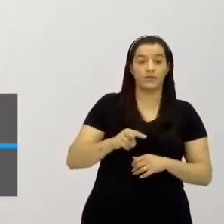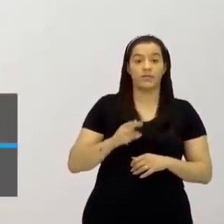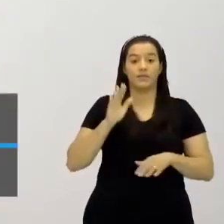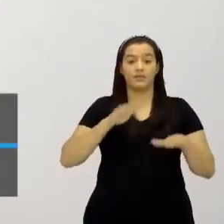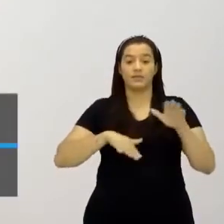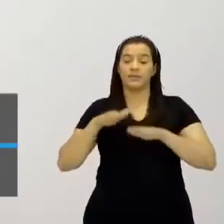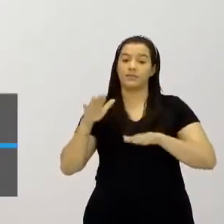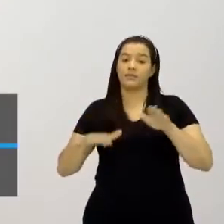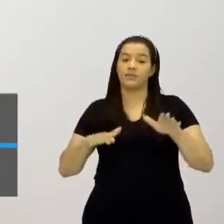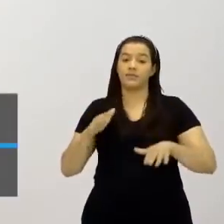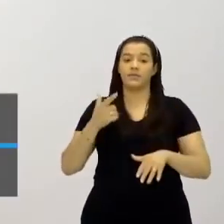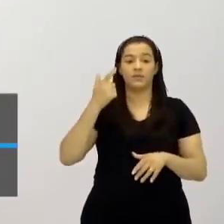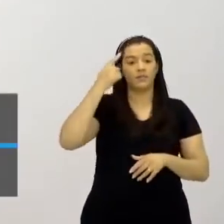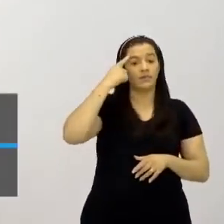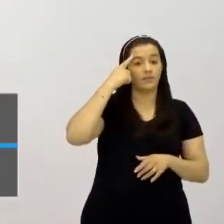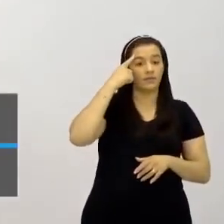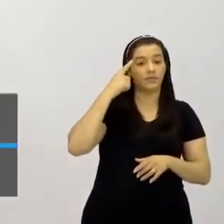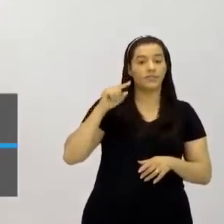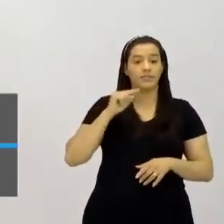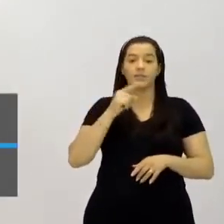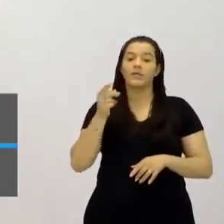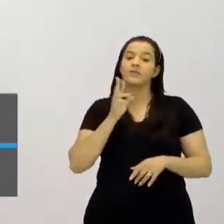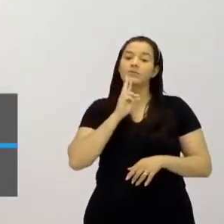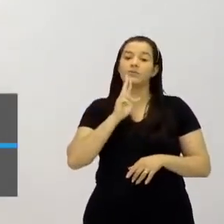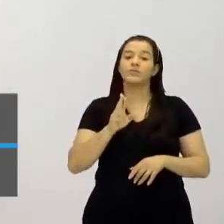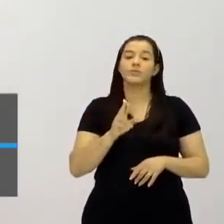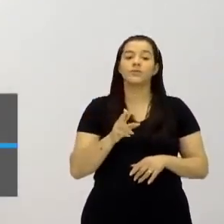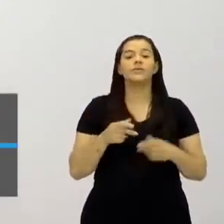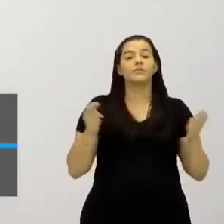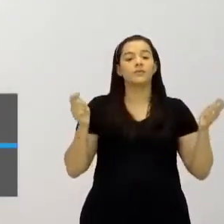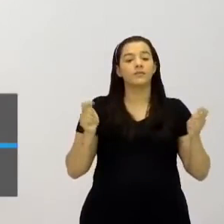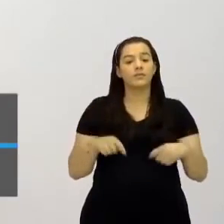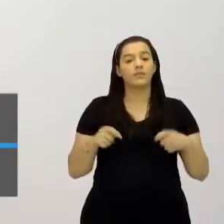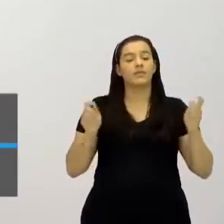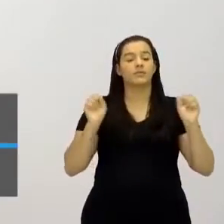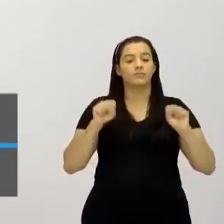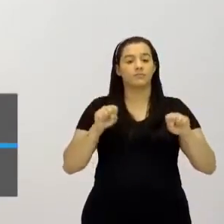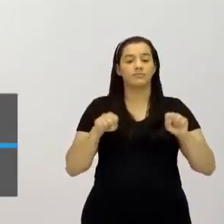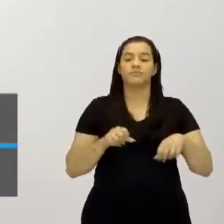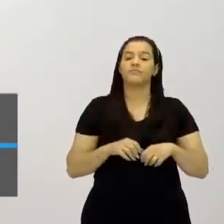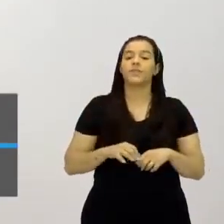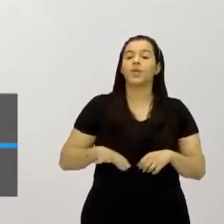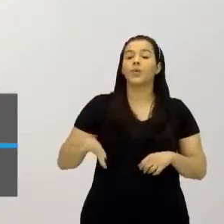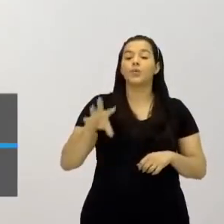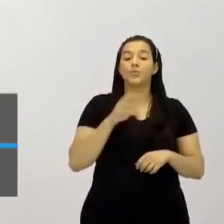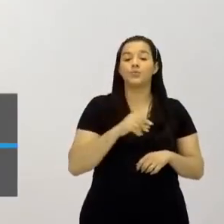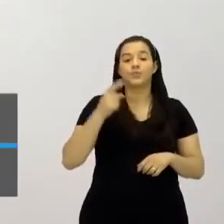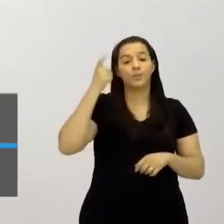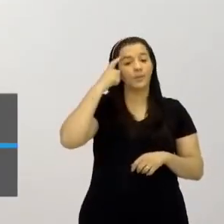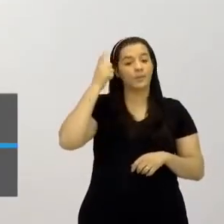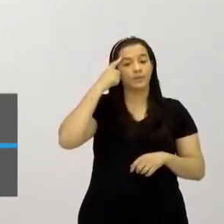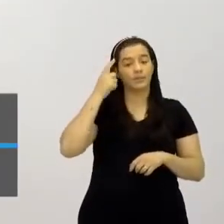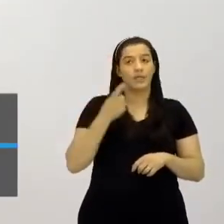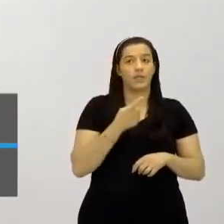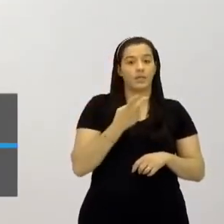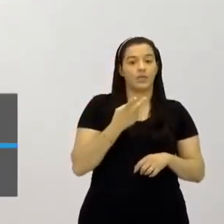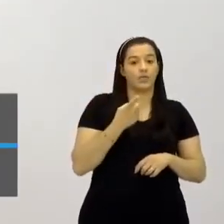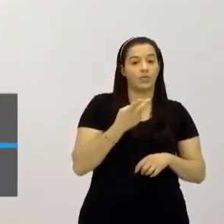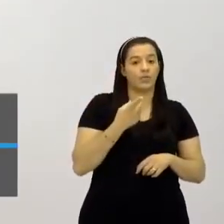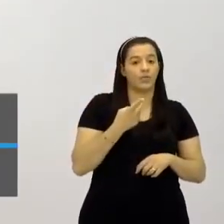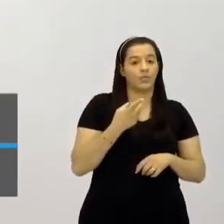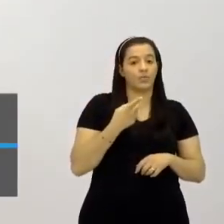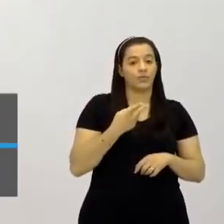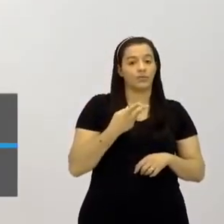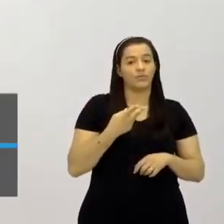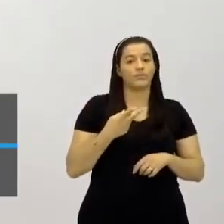vez perguntaram assim pra mim, justifique sua resposta. E dá pra justificar sim. Se você pensar nas 12 maçãs agora, você